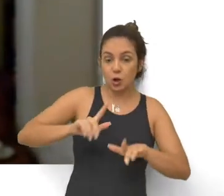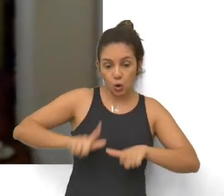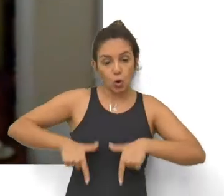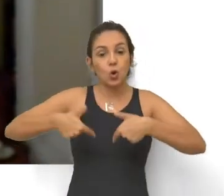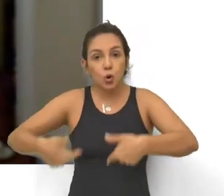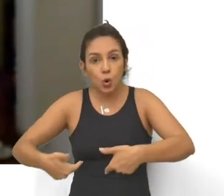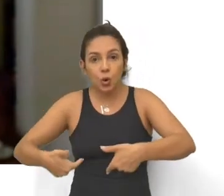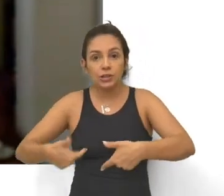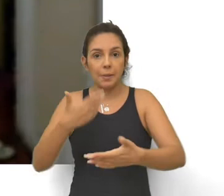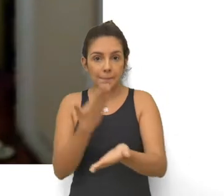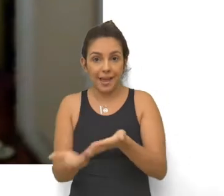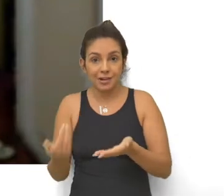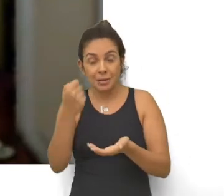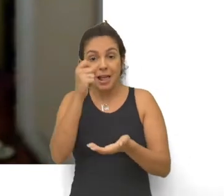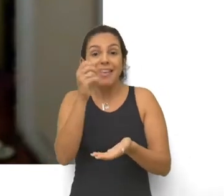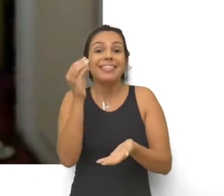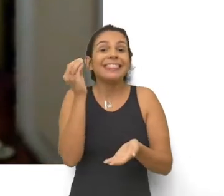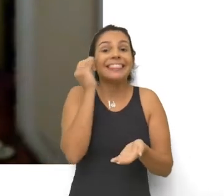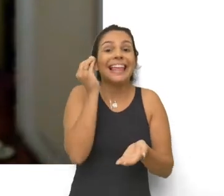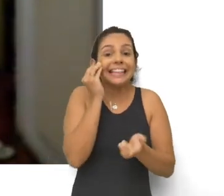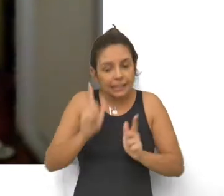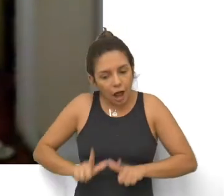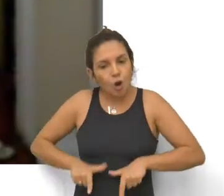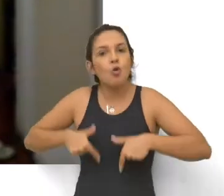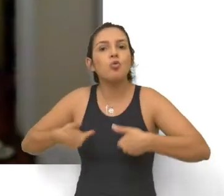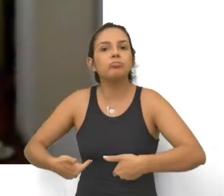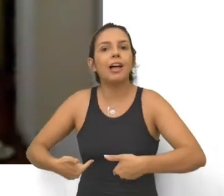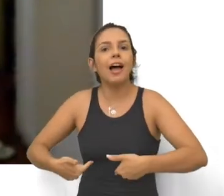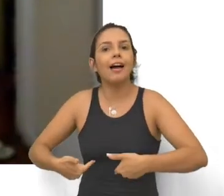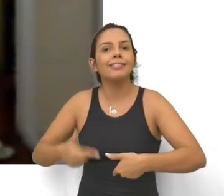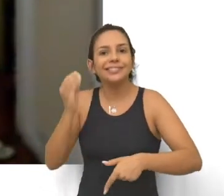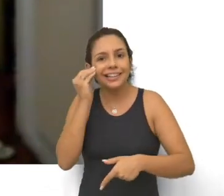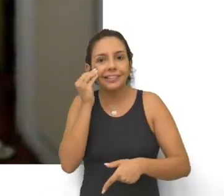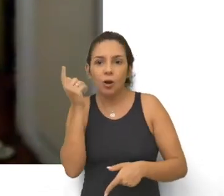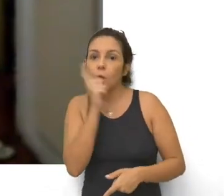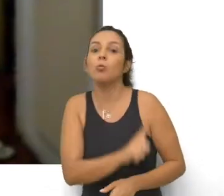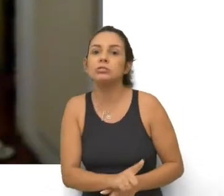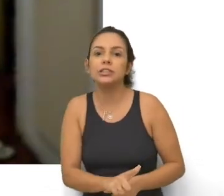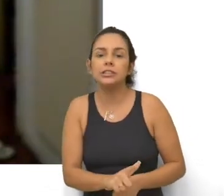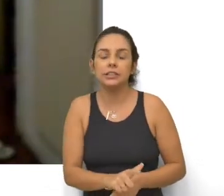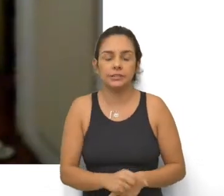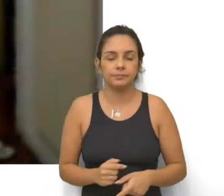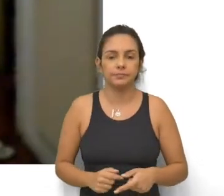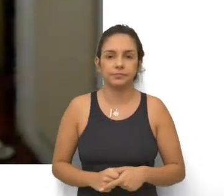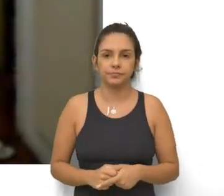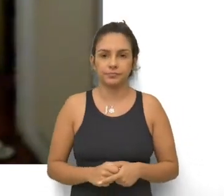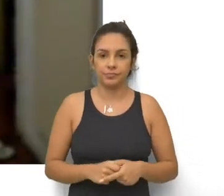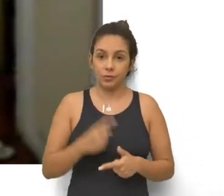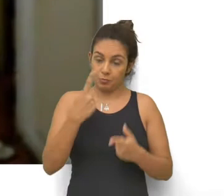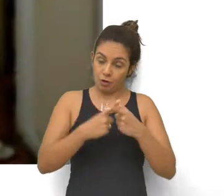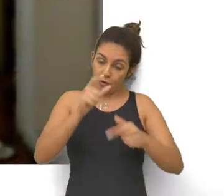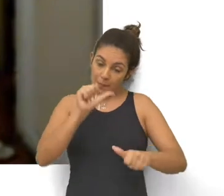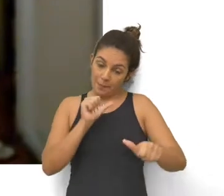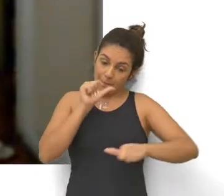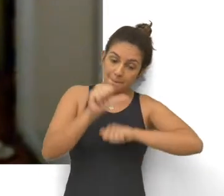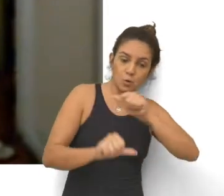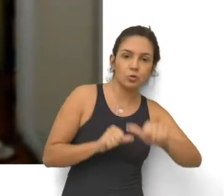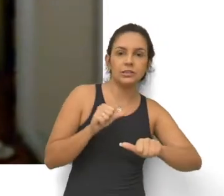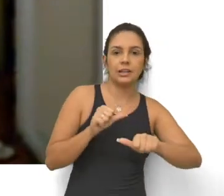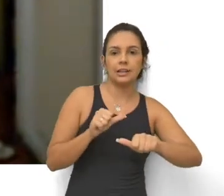pelo menos tentar reagir, não é? Ele deixa a posição passiva que vai levá-lo a se